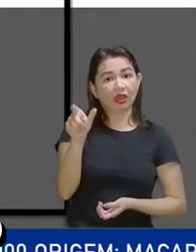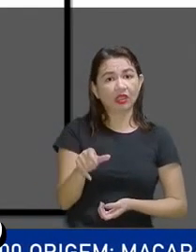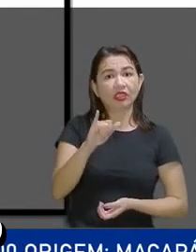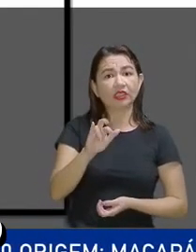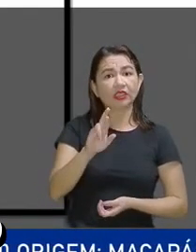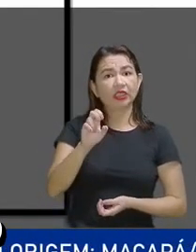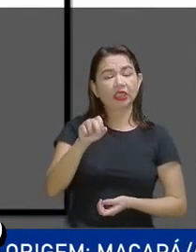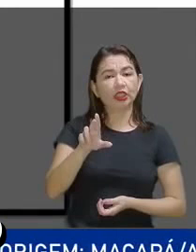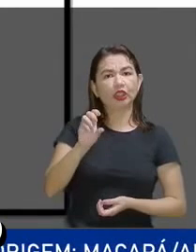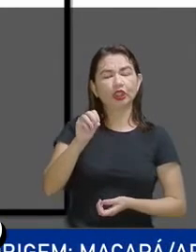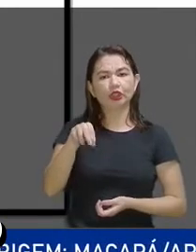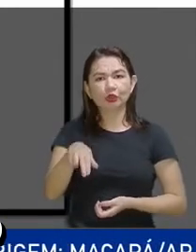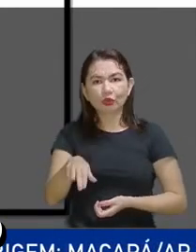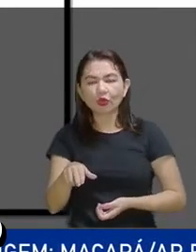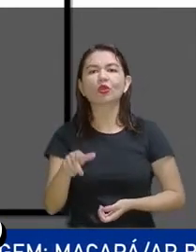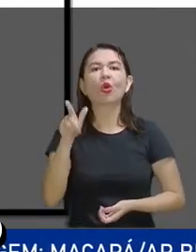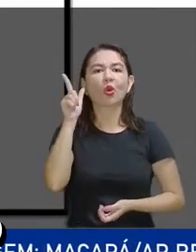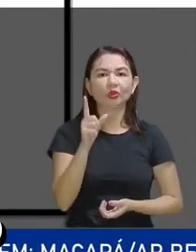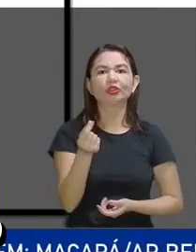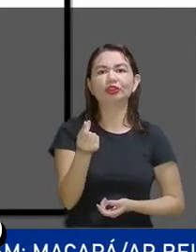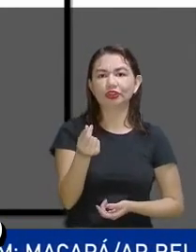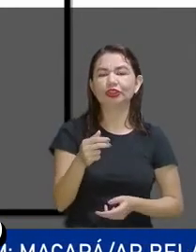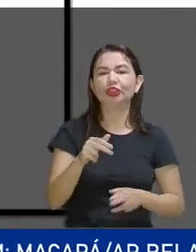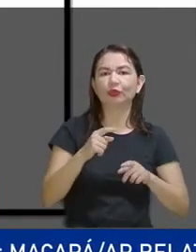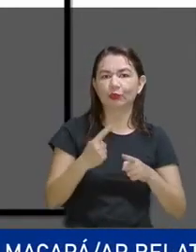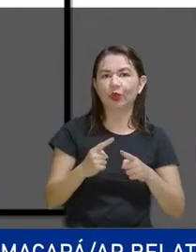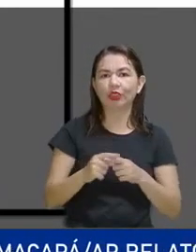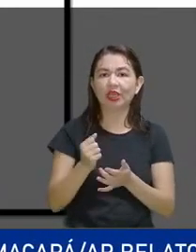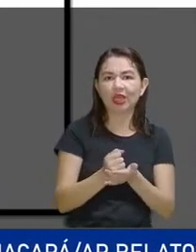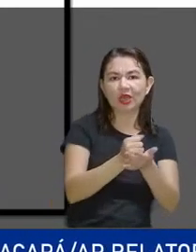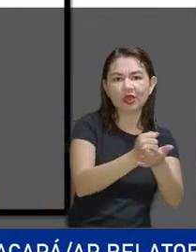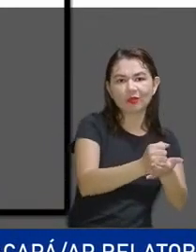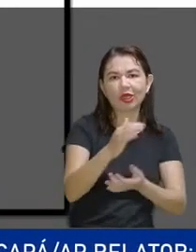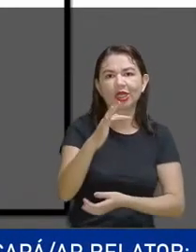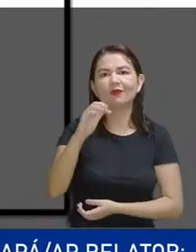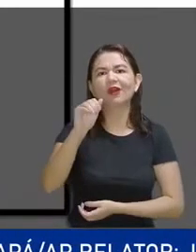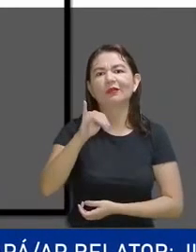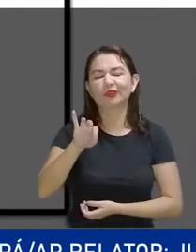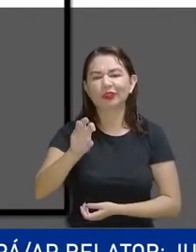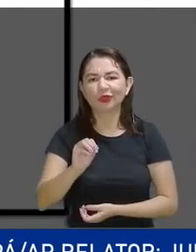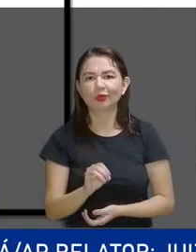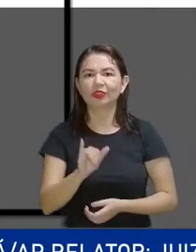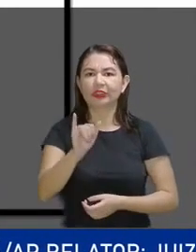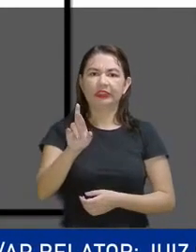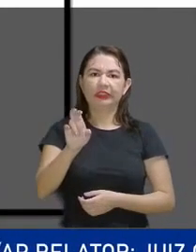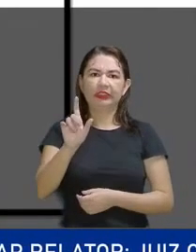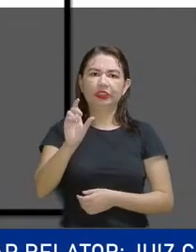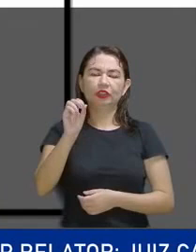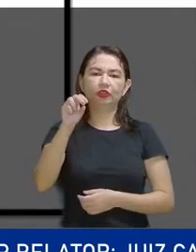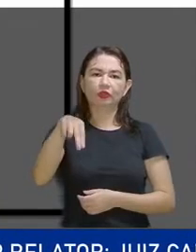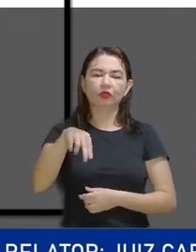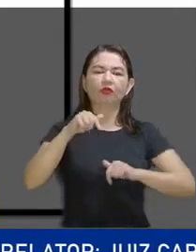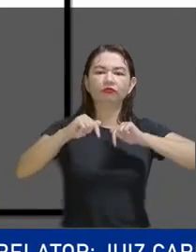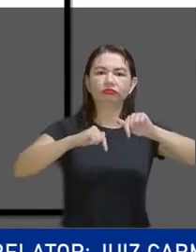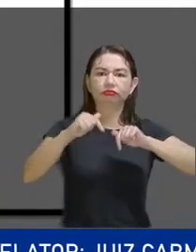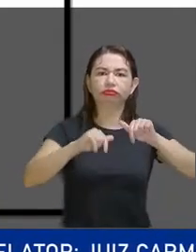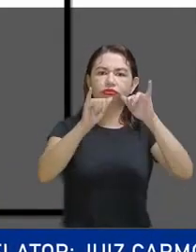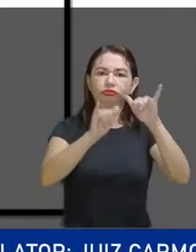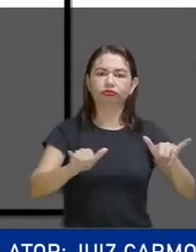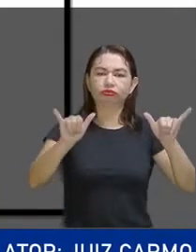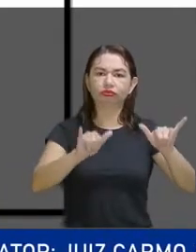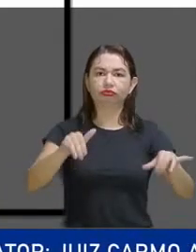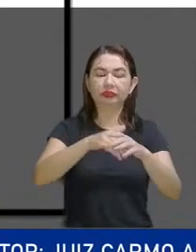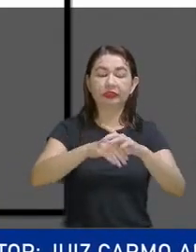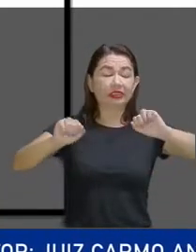não tenha sido devidamente registrado em sua prestação de contas. A atuação de Irlon na campanha de Fábio Jucá é ainda